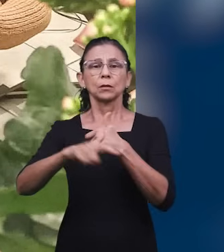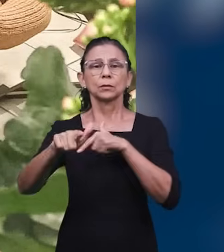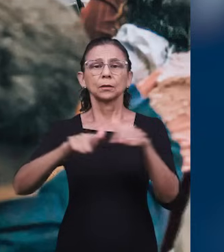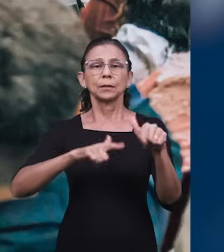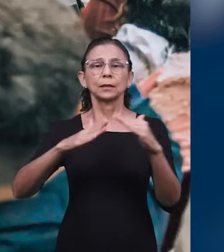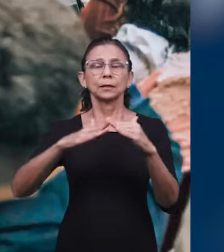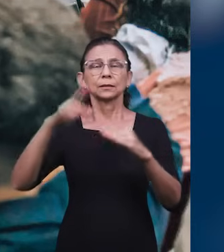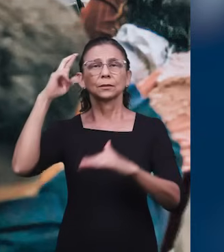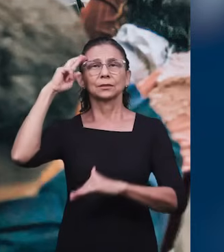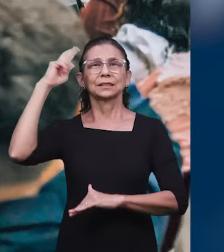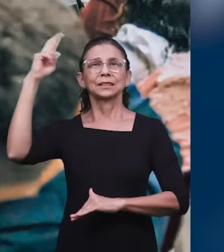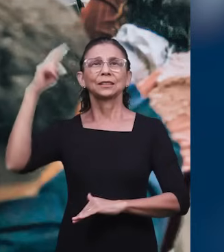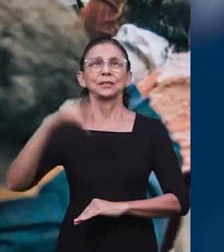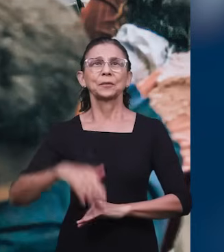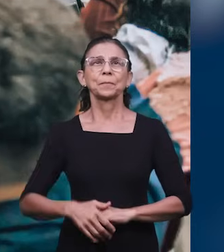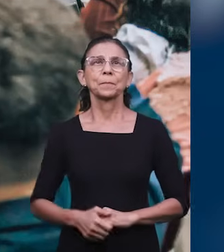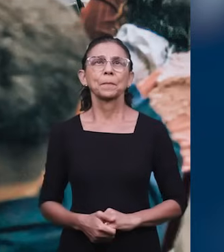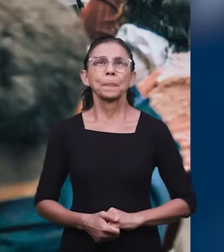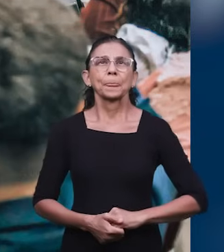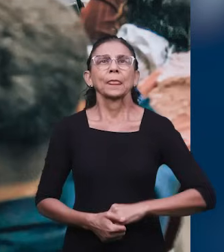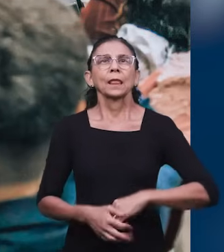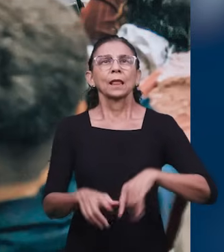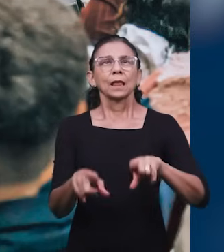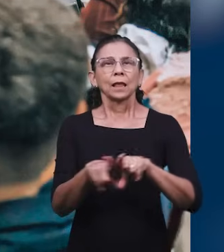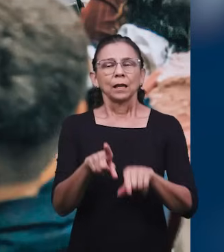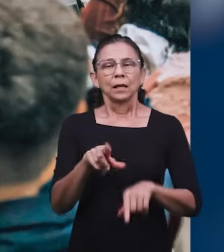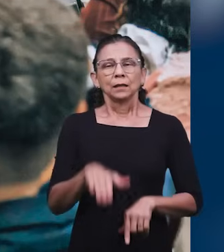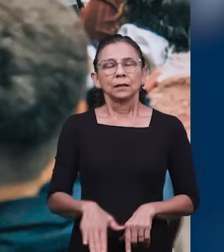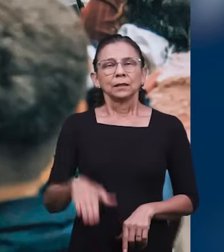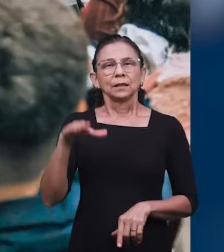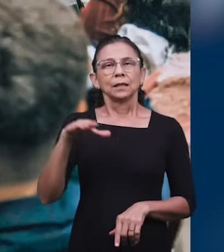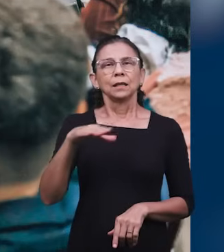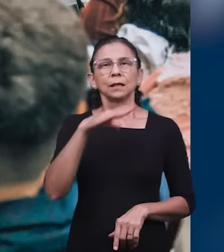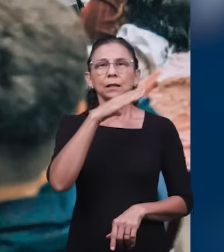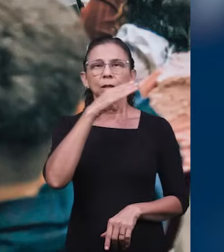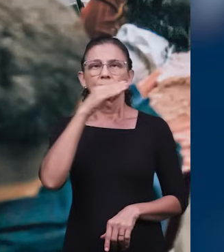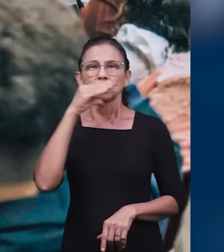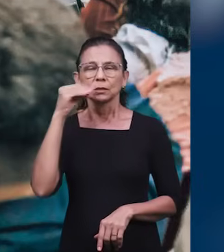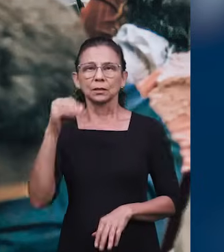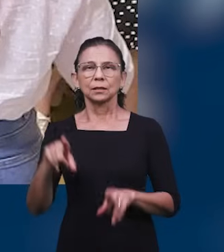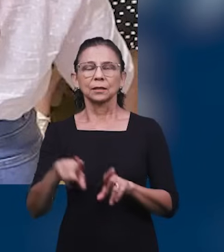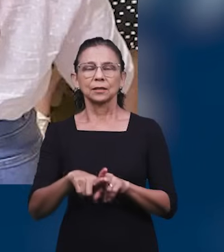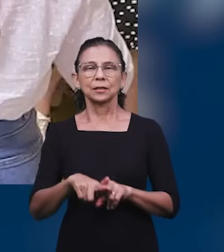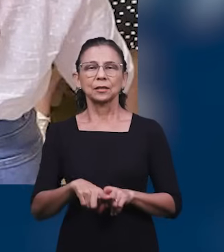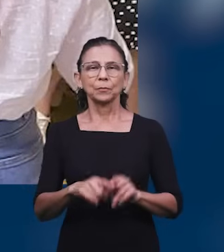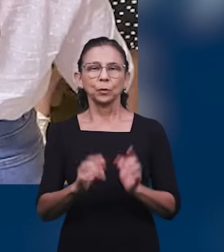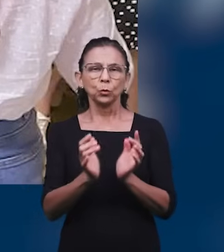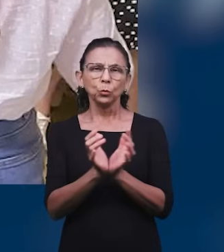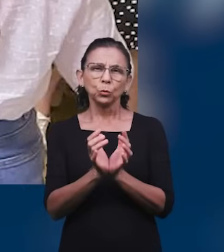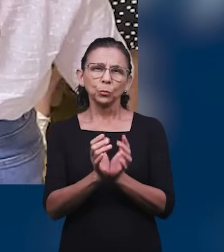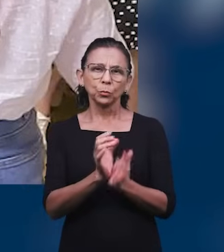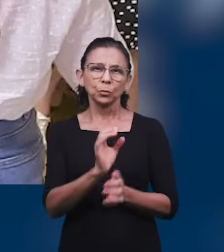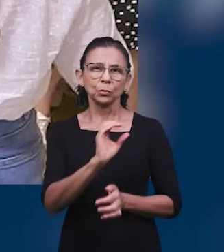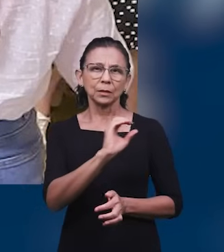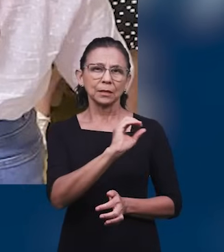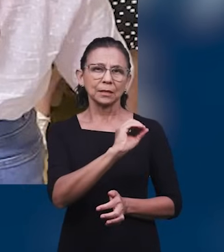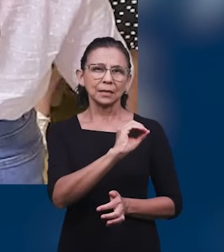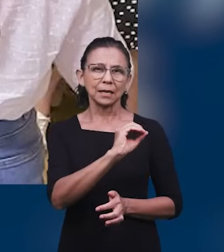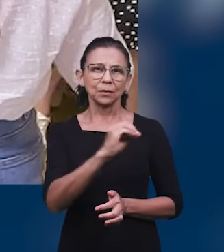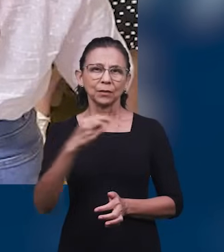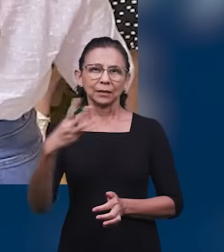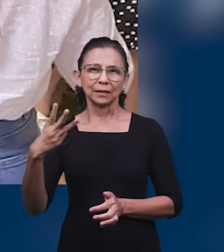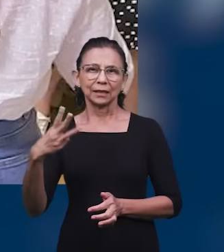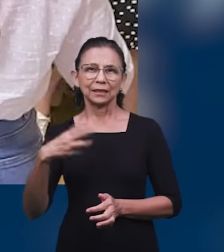Aleluia! As nossas crianças, intermediários, adolescentes e a classe de 0 a 3 e gestantes participaram